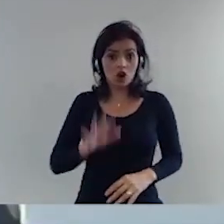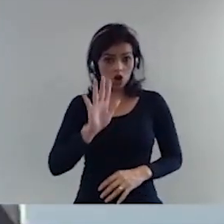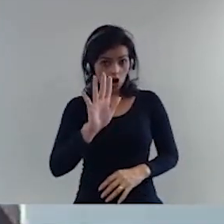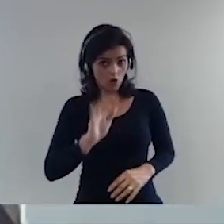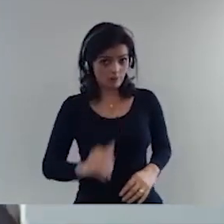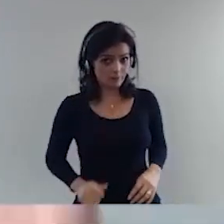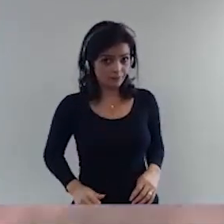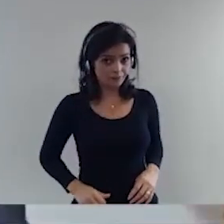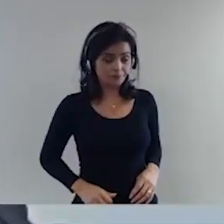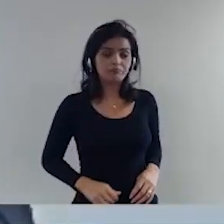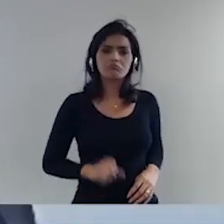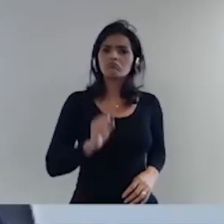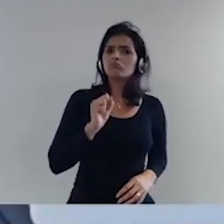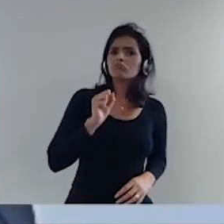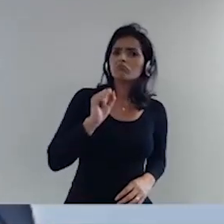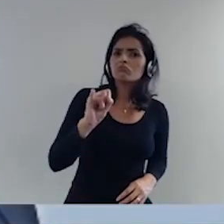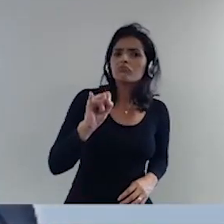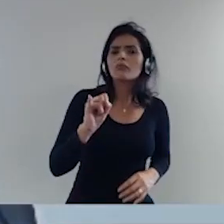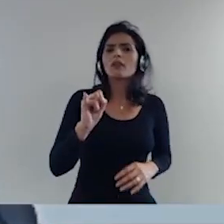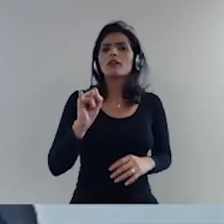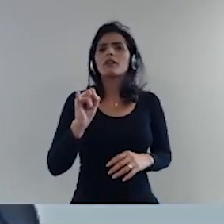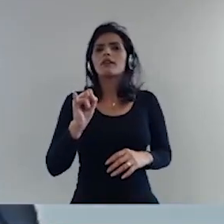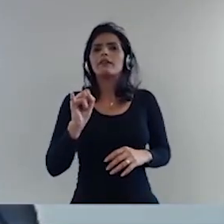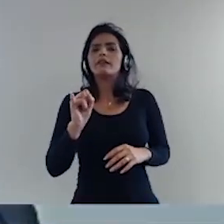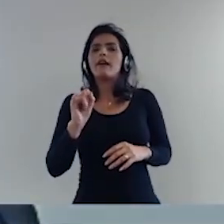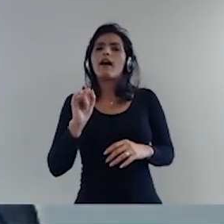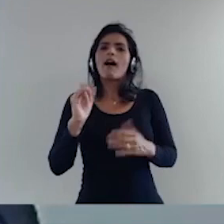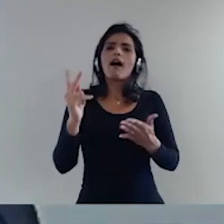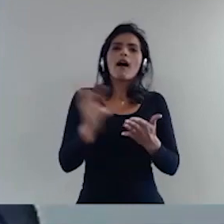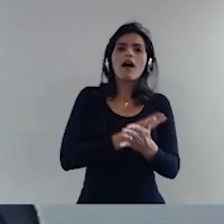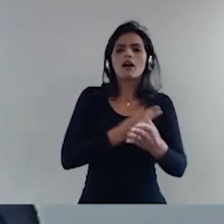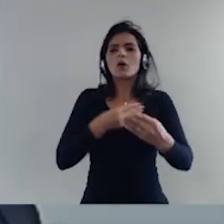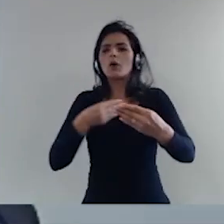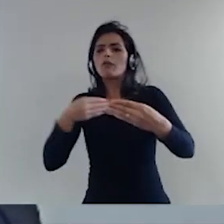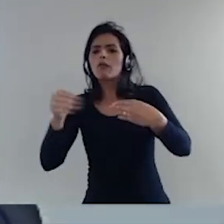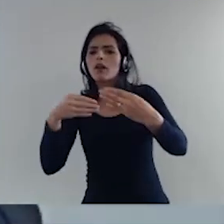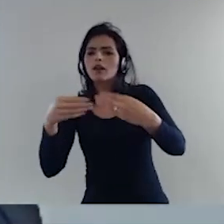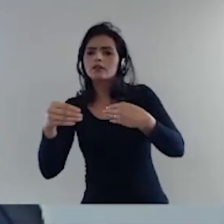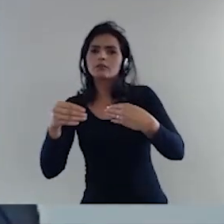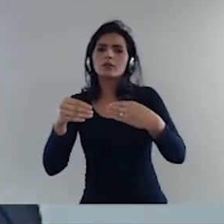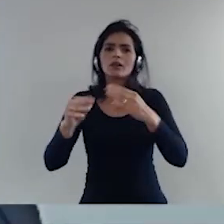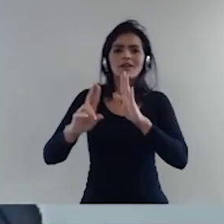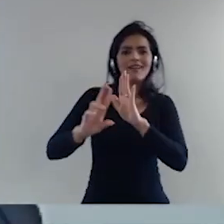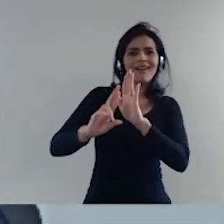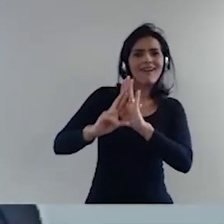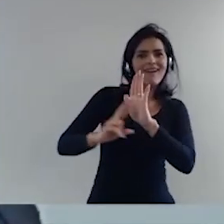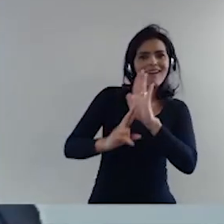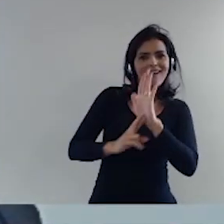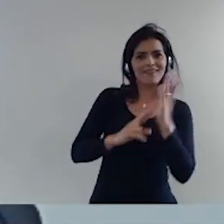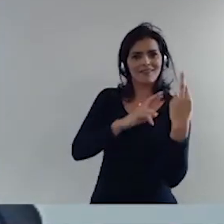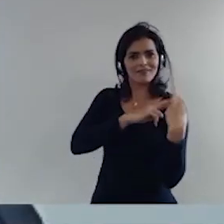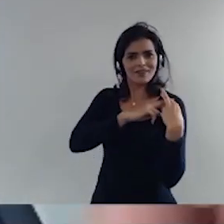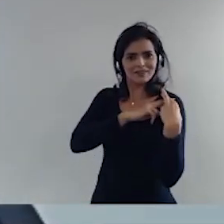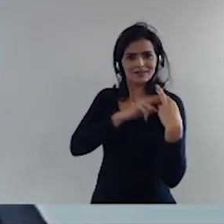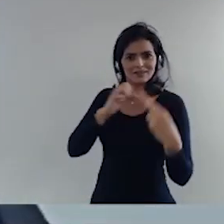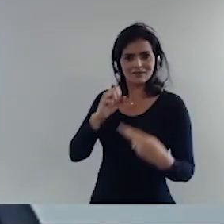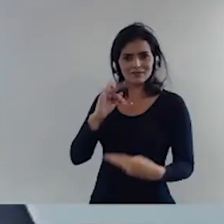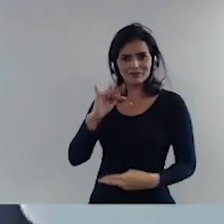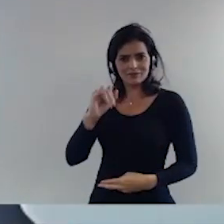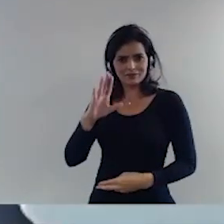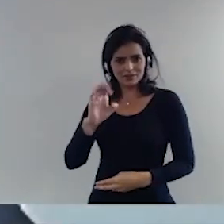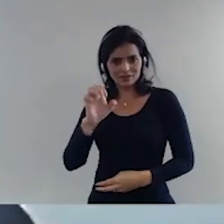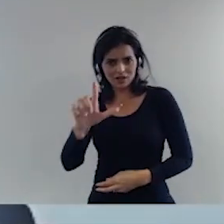Olha, independente da possibilidade de flexibilizar aquelas regras de responsabilidade